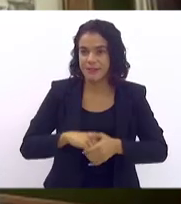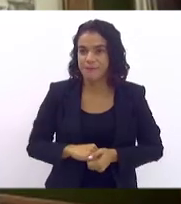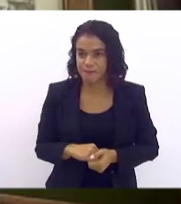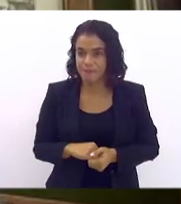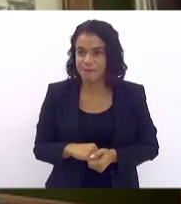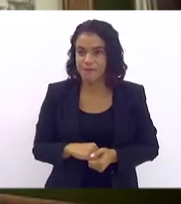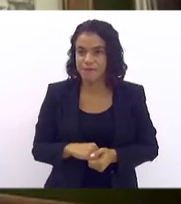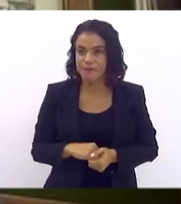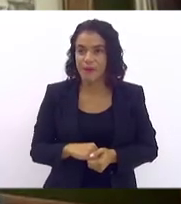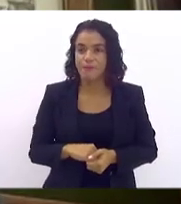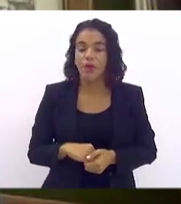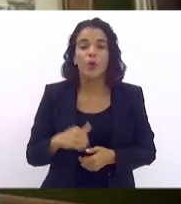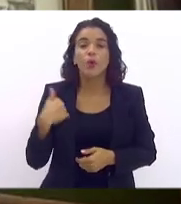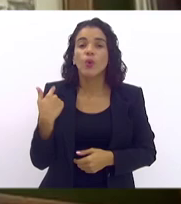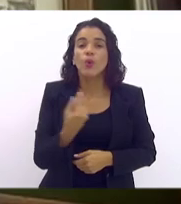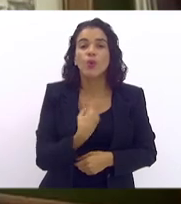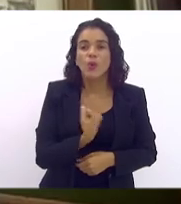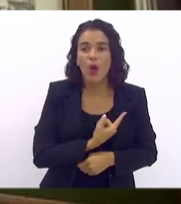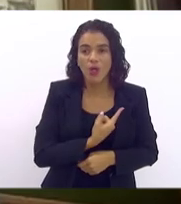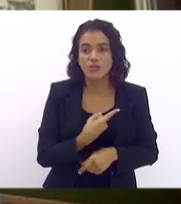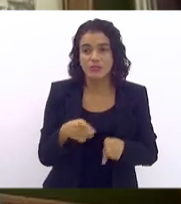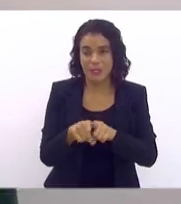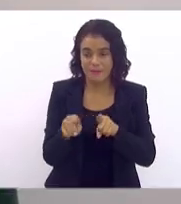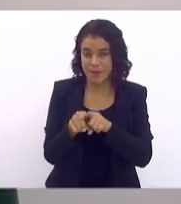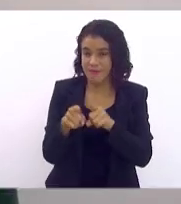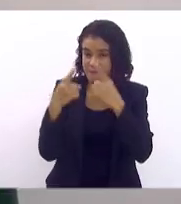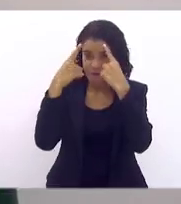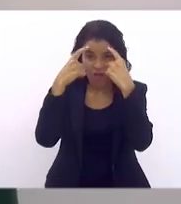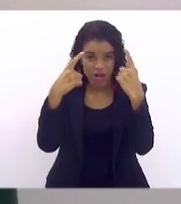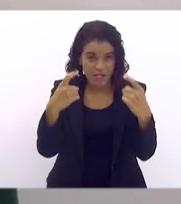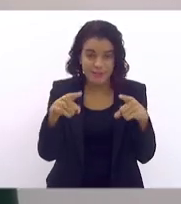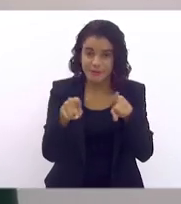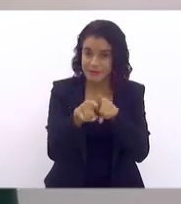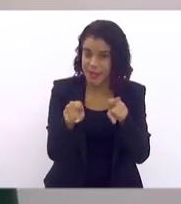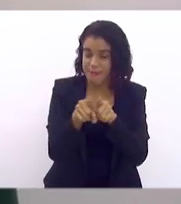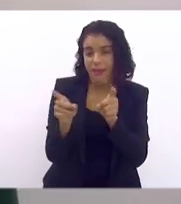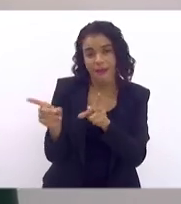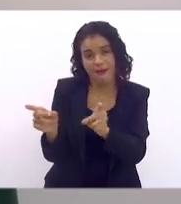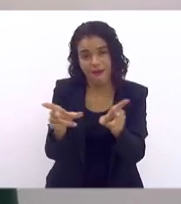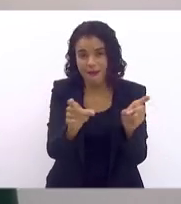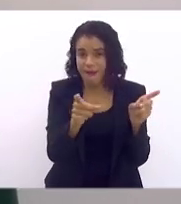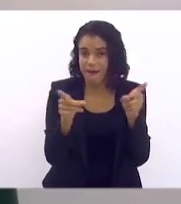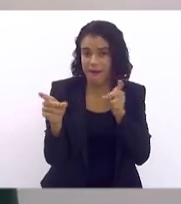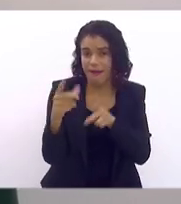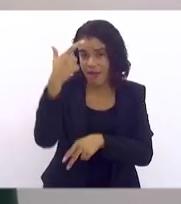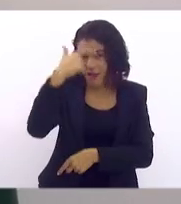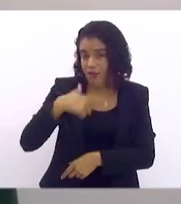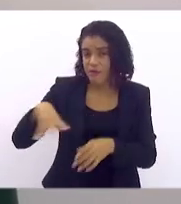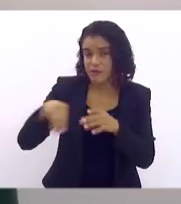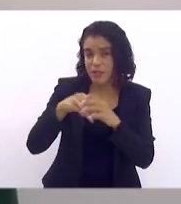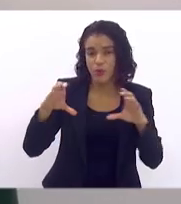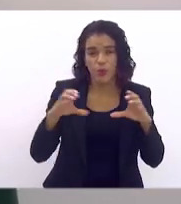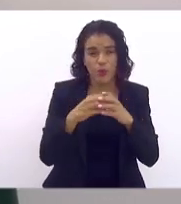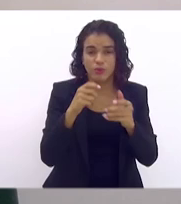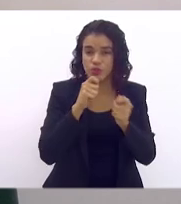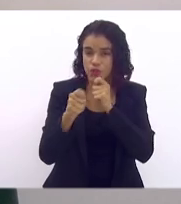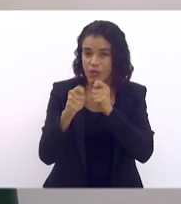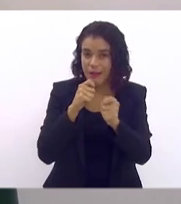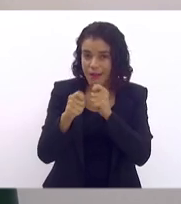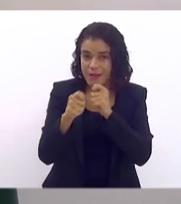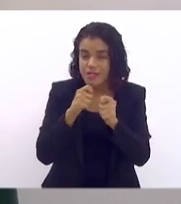o nosso consumo, inclusive o de violência, também é comercializado. Eu faço parte de um grupo de